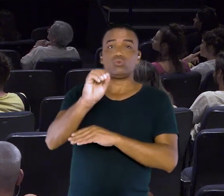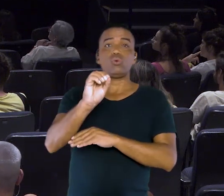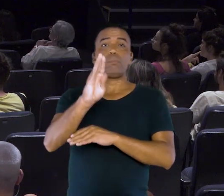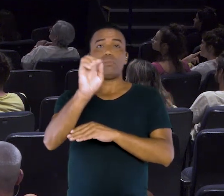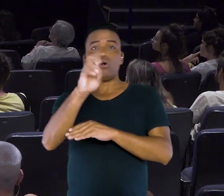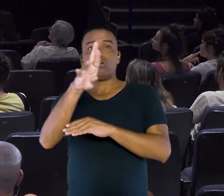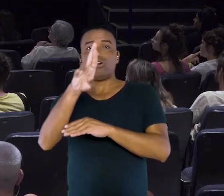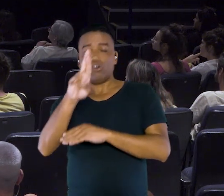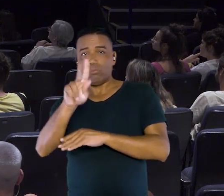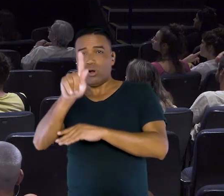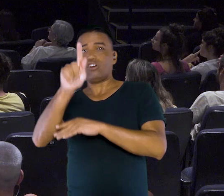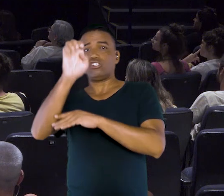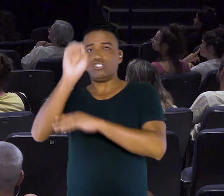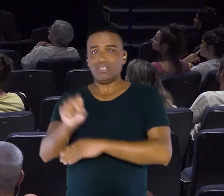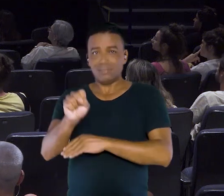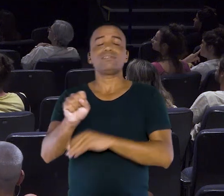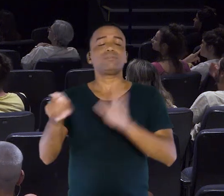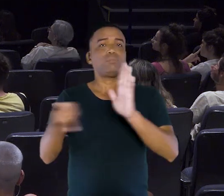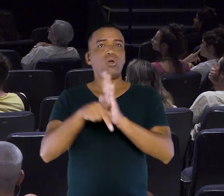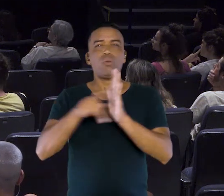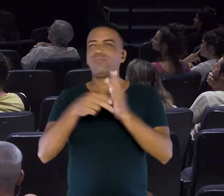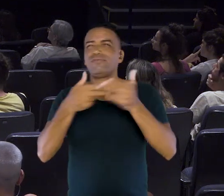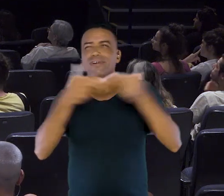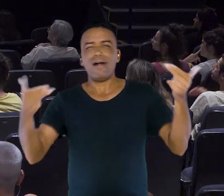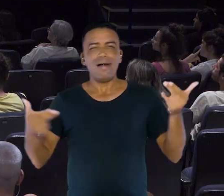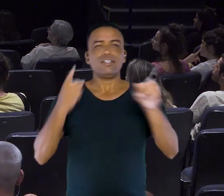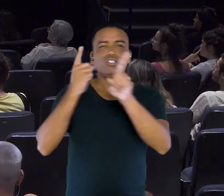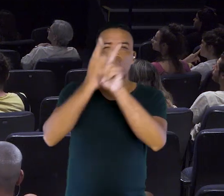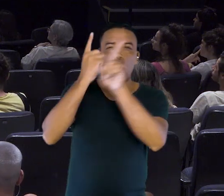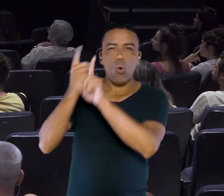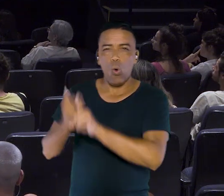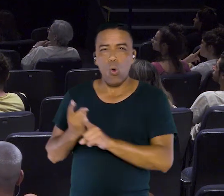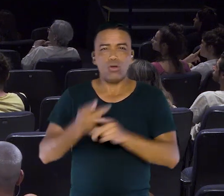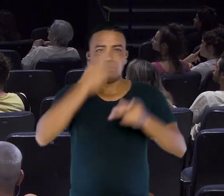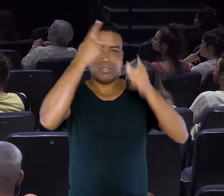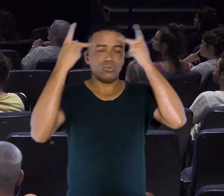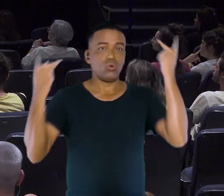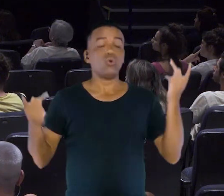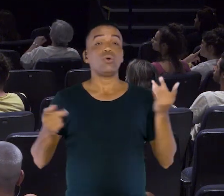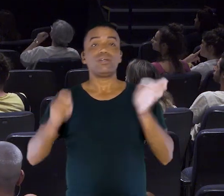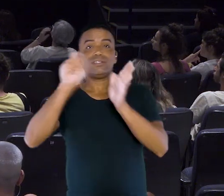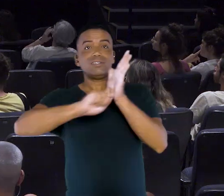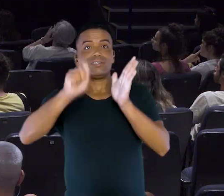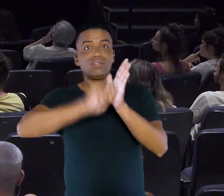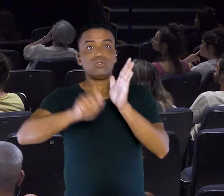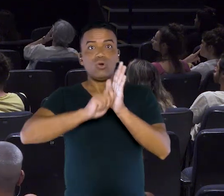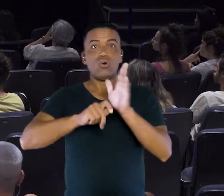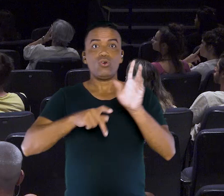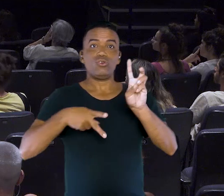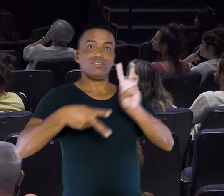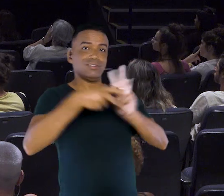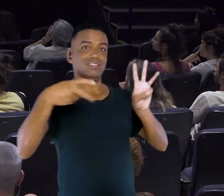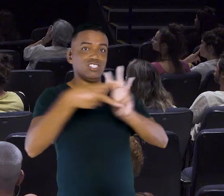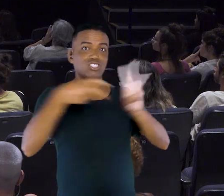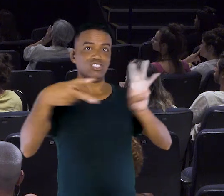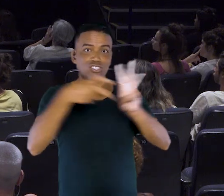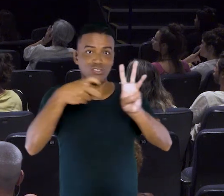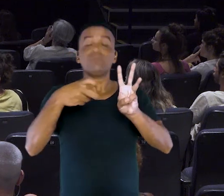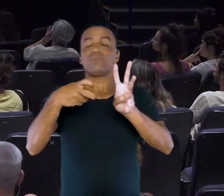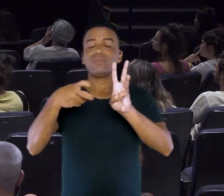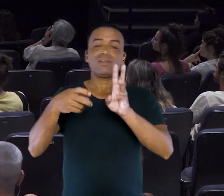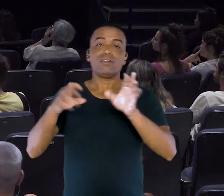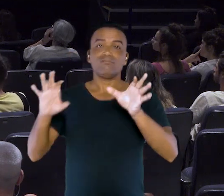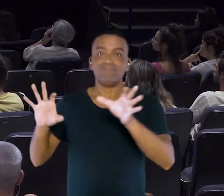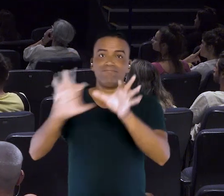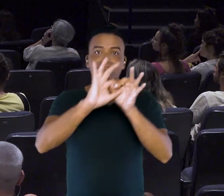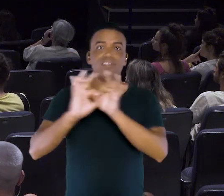parceria com o SESC, apresenta uma série de encontros que reúnem escritores e escritoras indígenas e personalidades envolvidas com